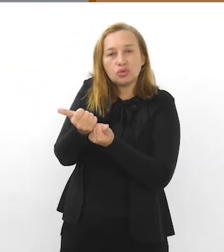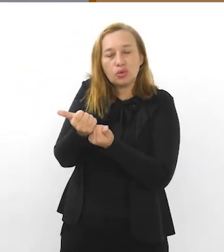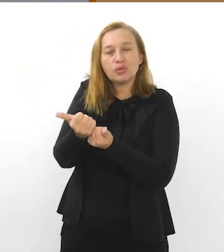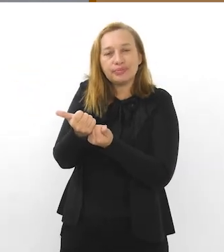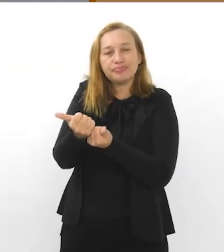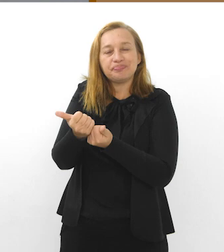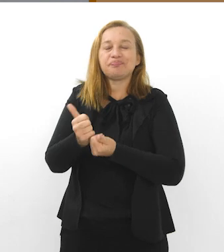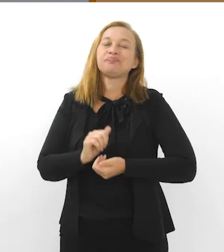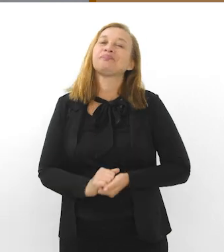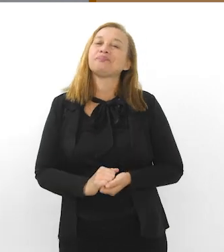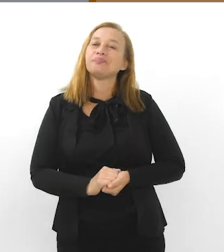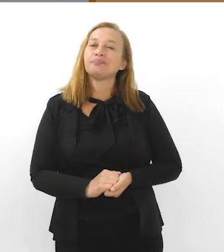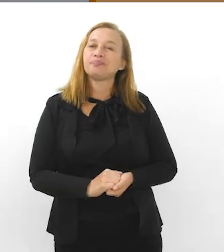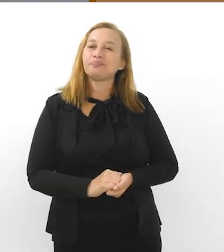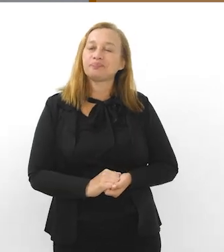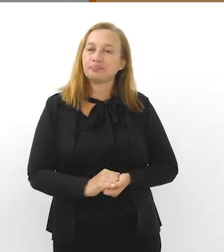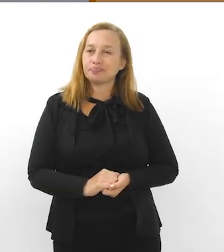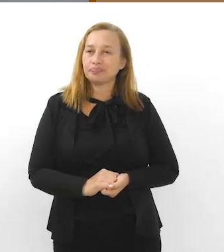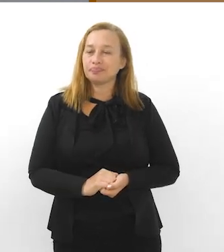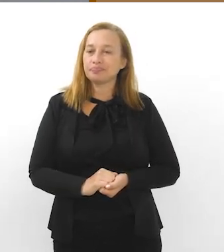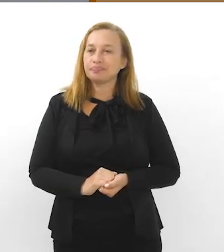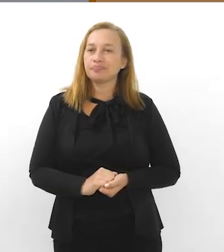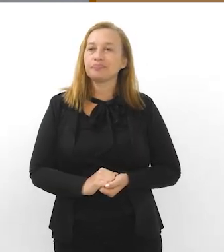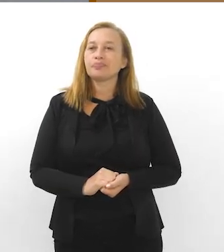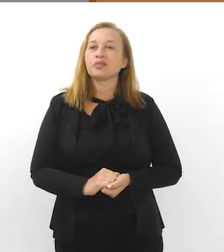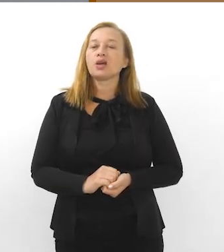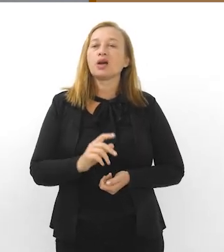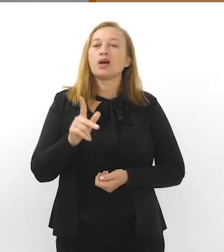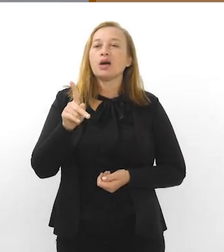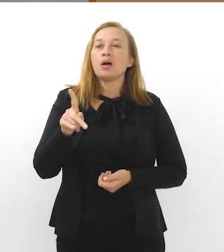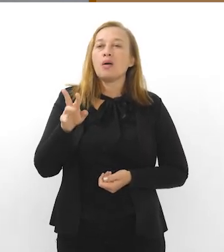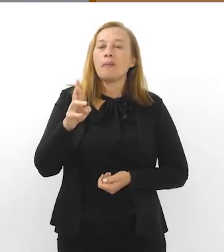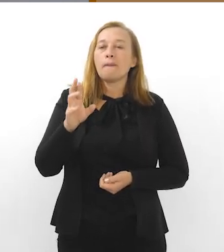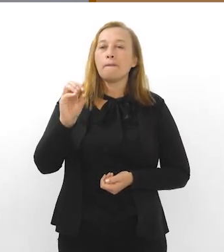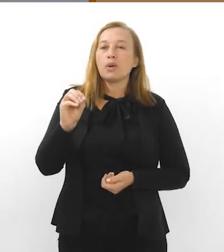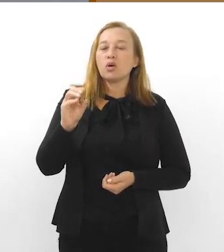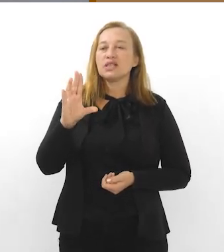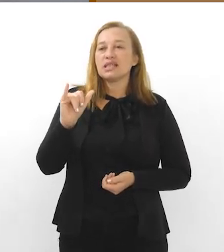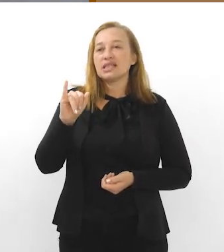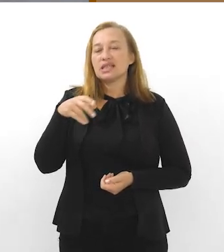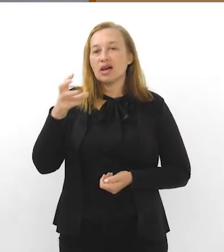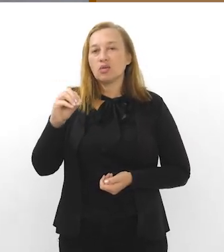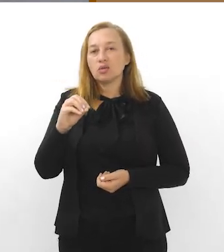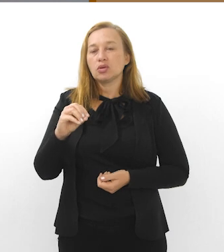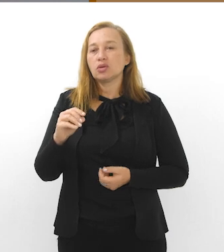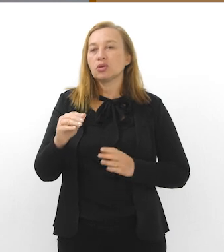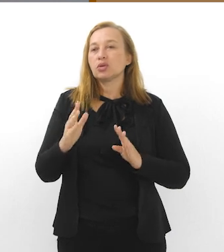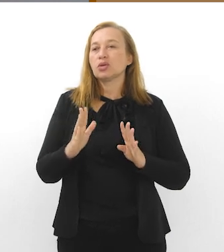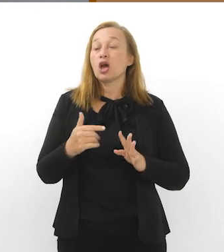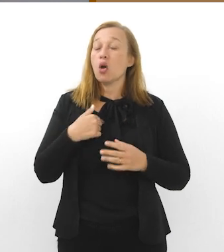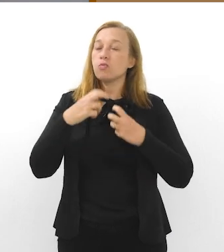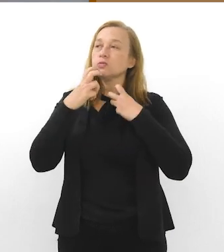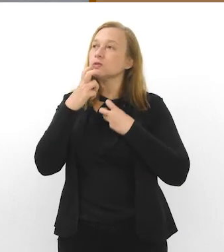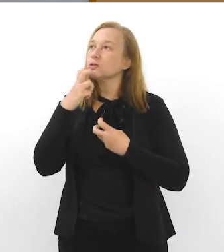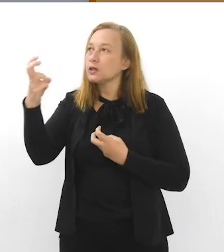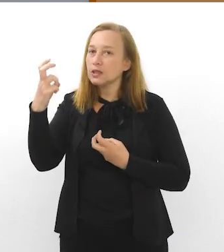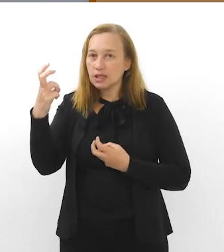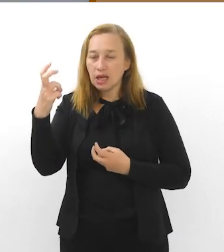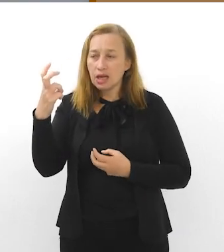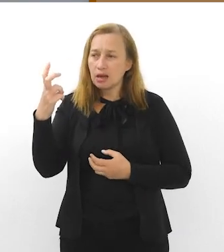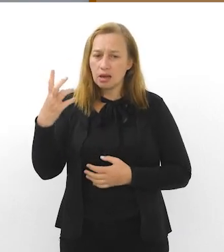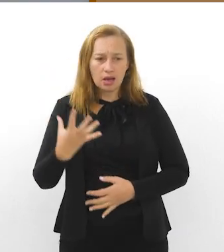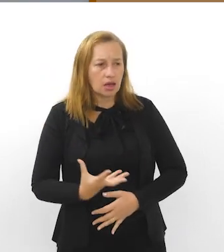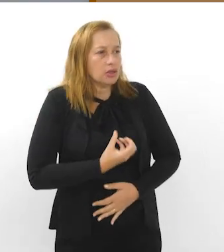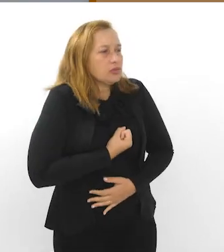Porque ela me auxiliou. A auxiliadora me levou à procissão e no meio da procissão eu dei um grito,